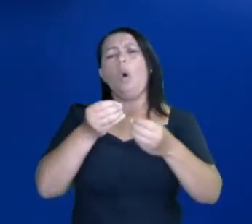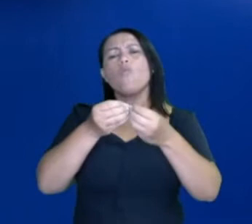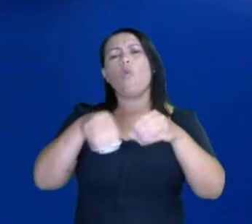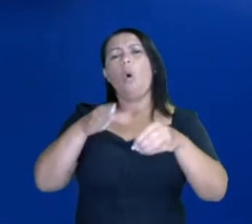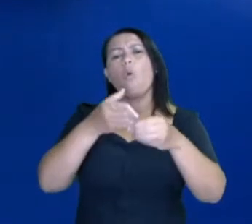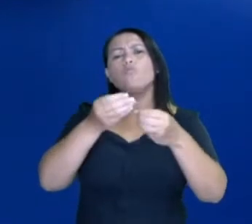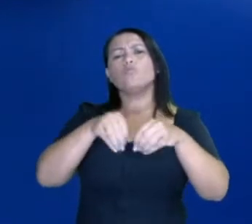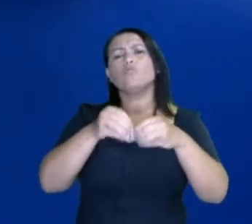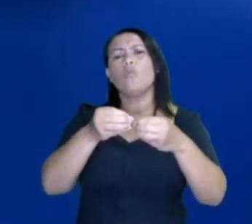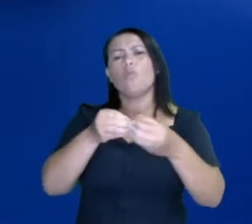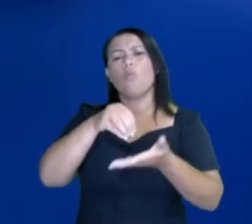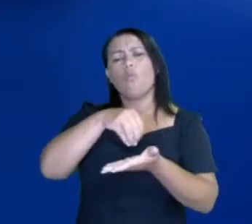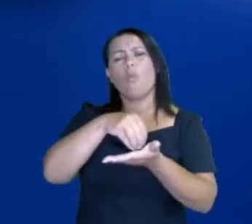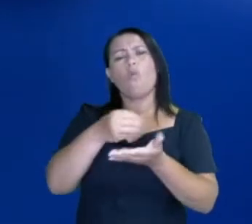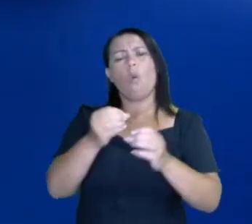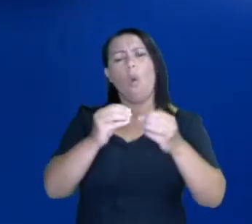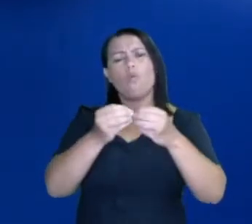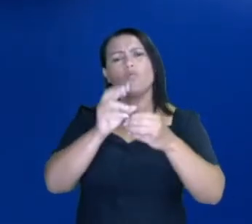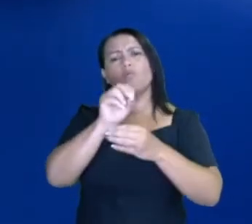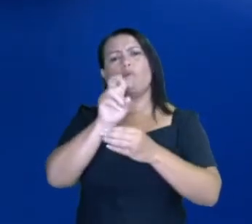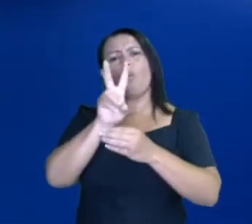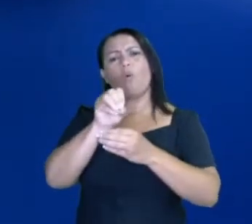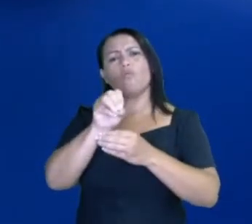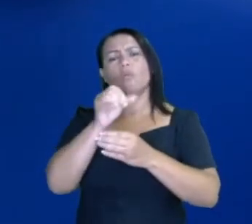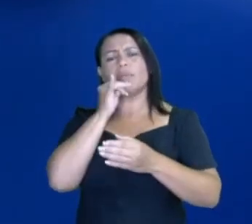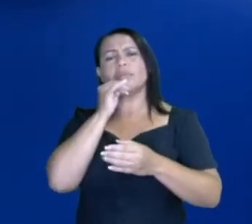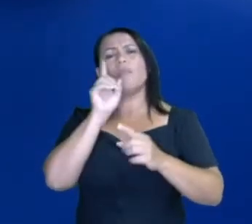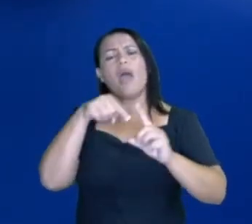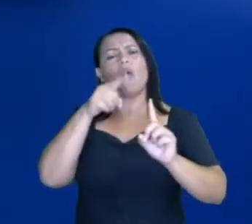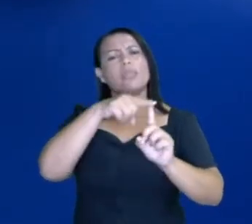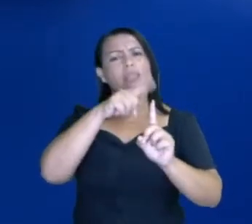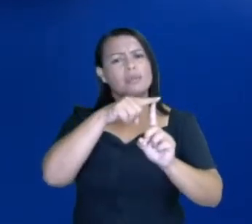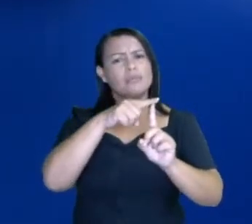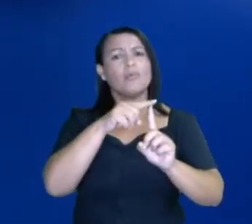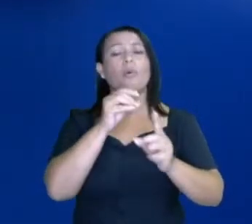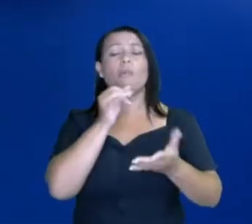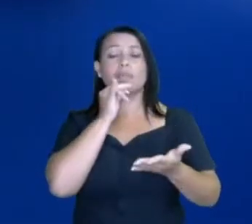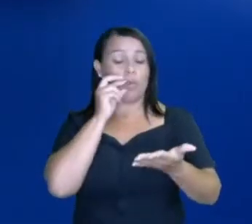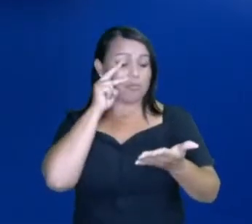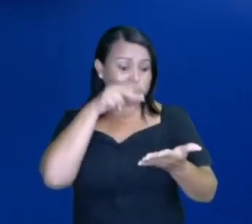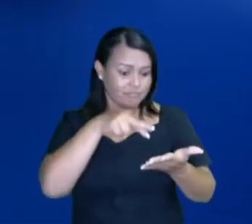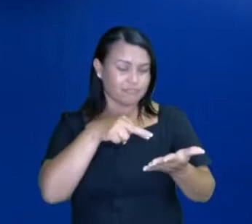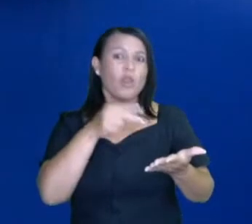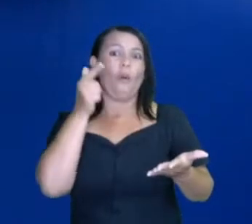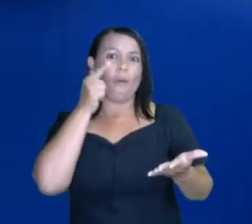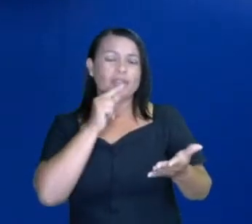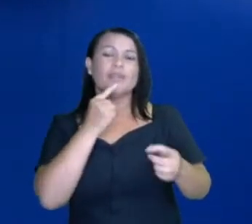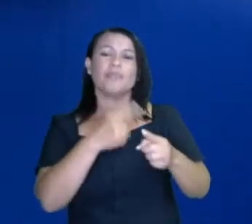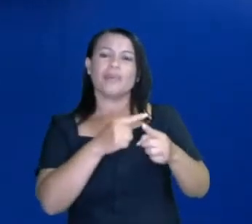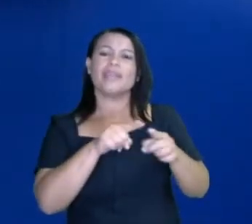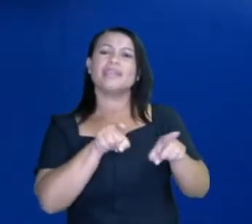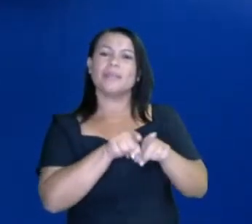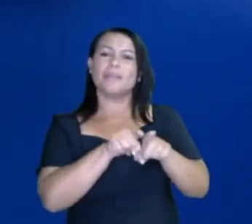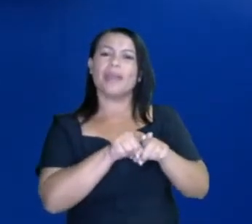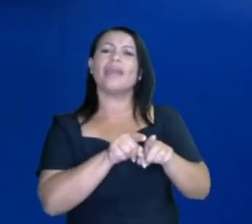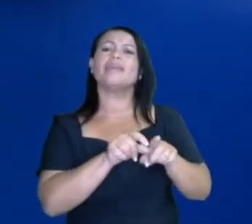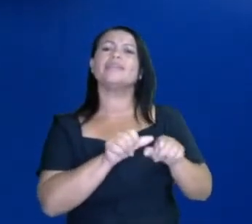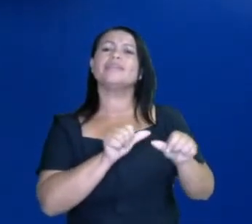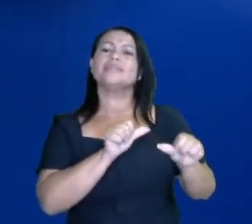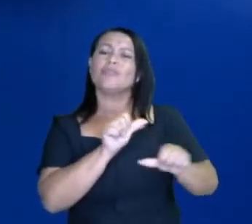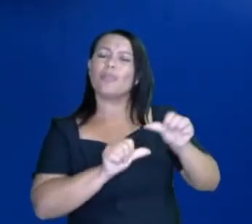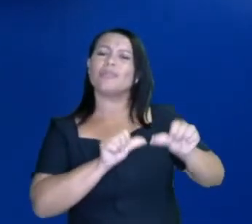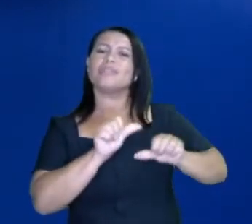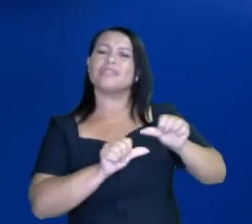da galinha, sim, é um tipo de célula, tanto que é utilizado na produção de vacinas, para que os vírus se repliquem,